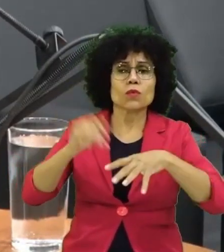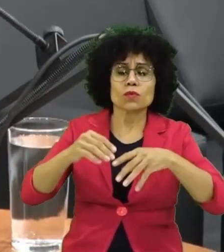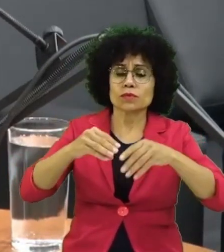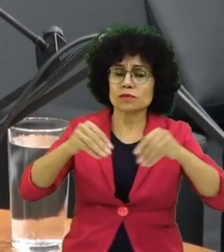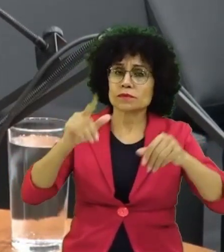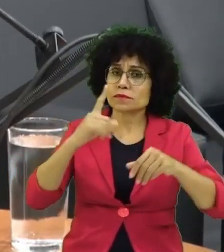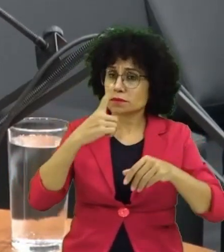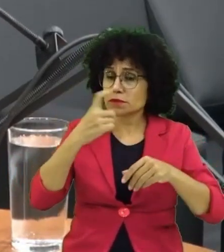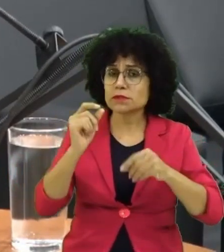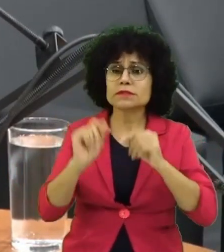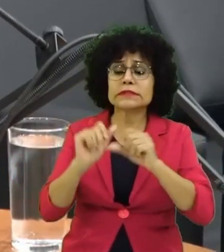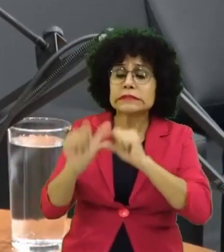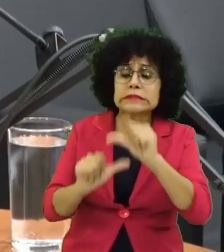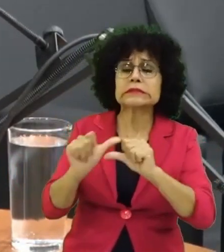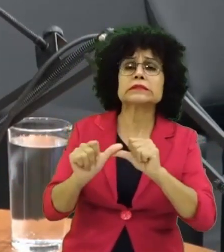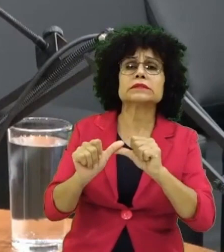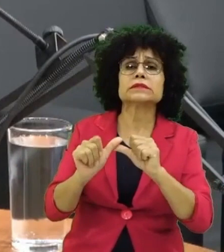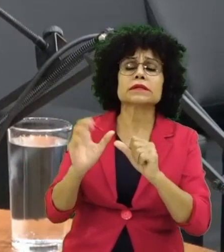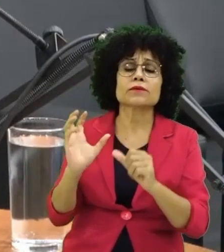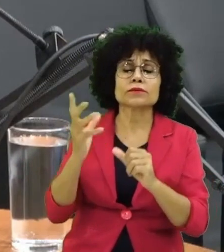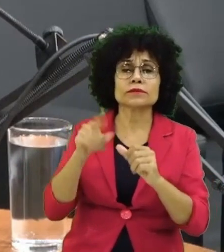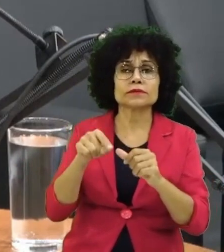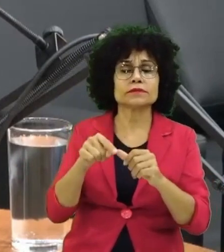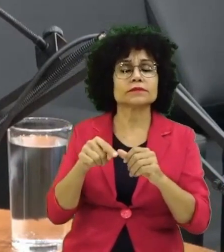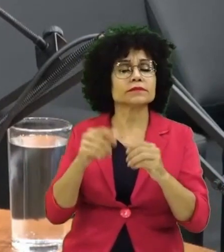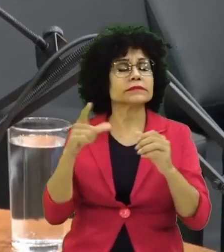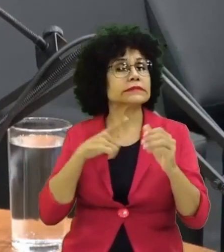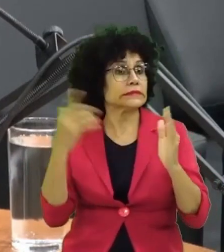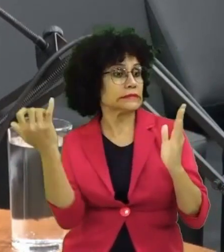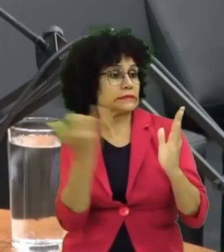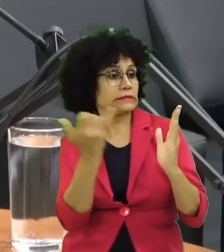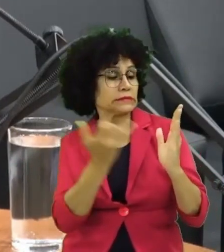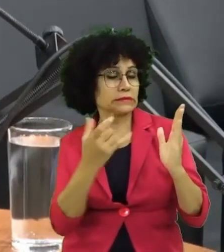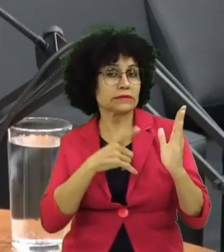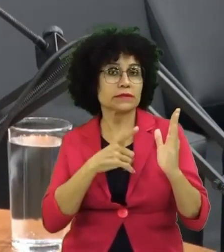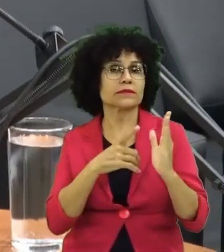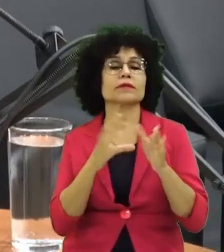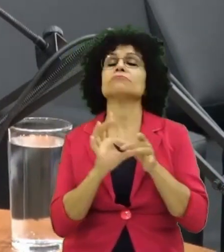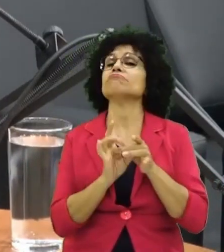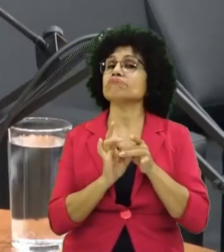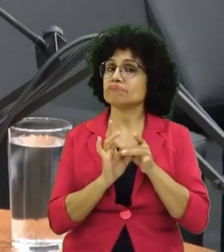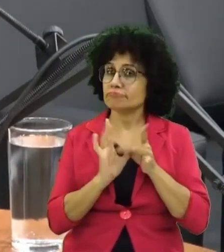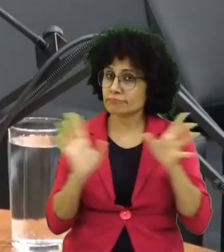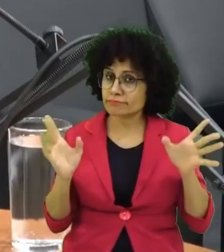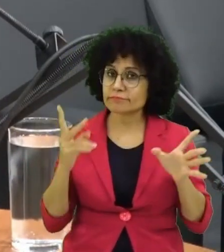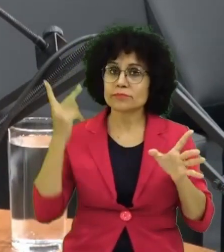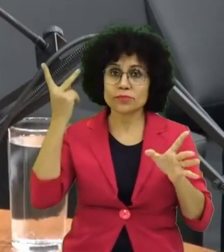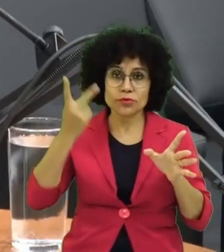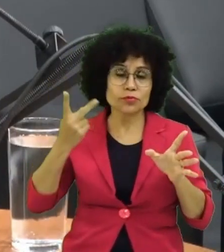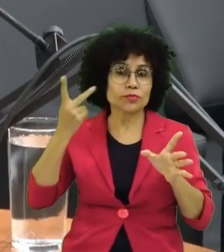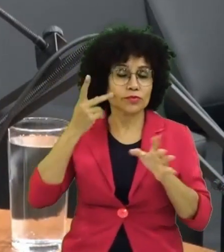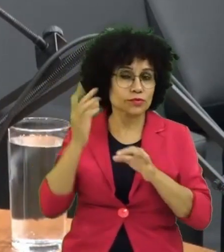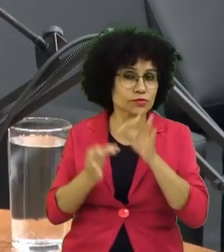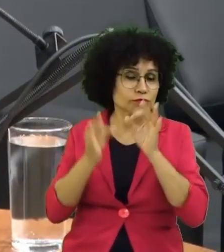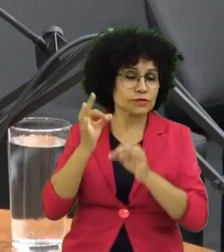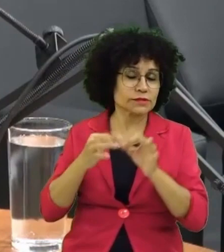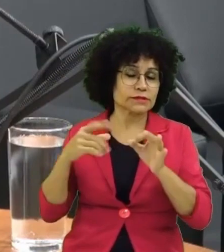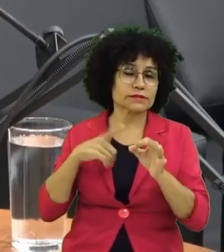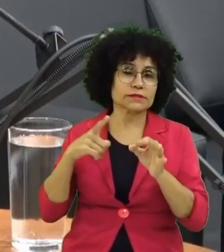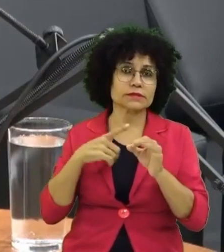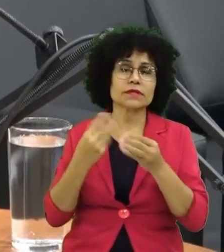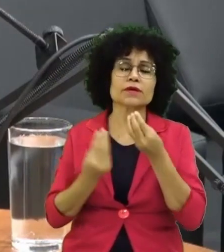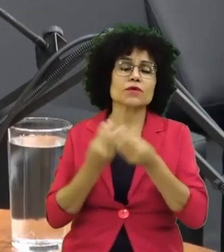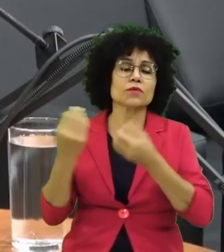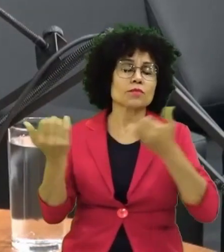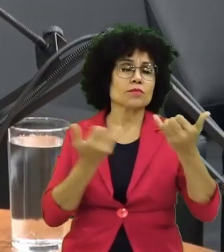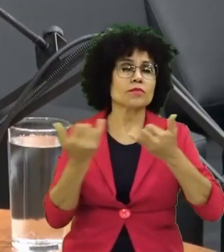aterro sanitário. Todas essas informações estarão ali disponíveis para o promotor de justiça para eles ter